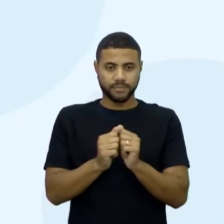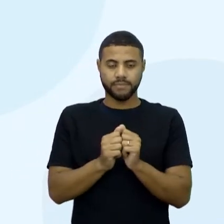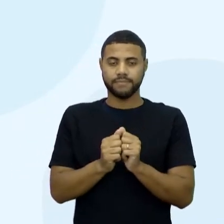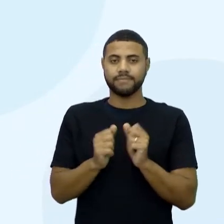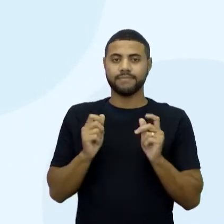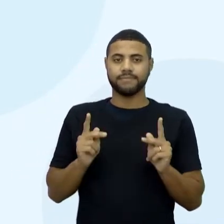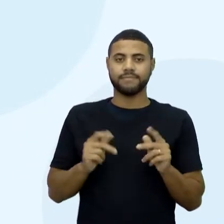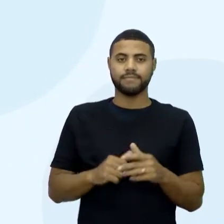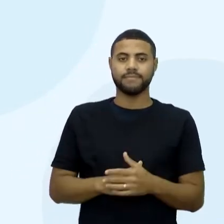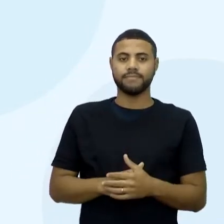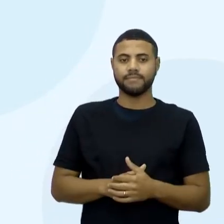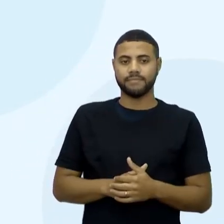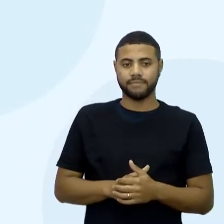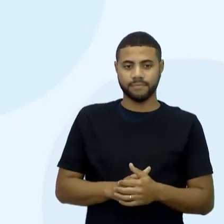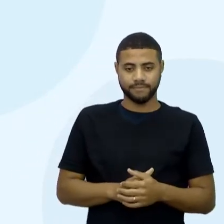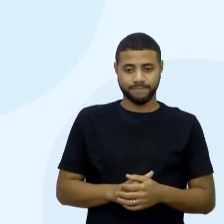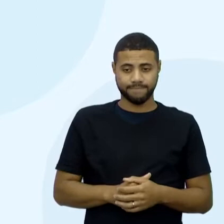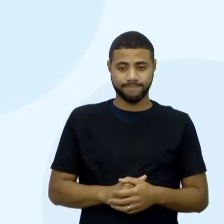juntos.